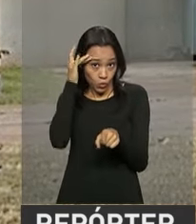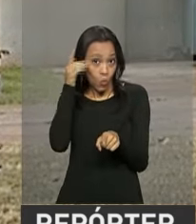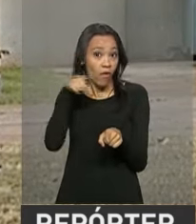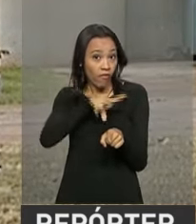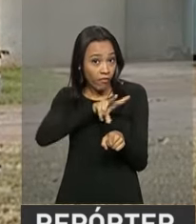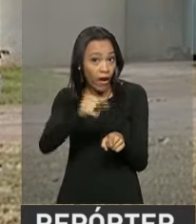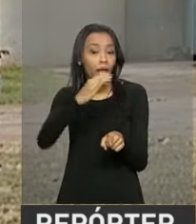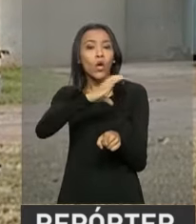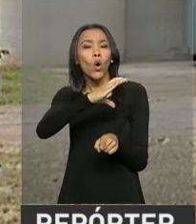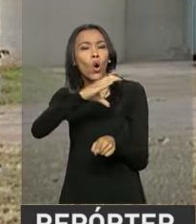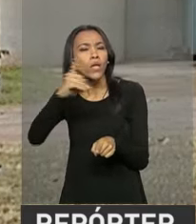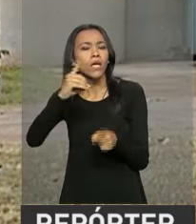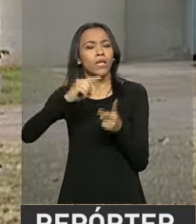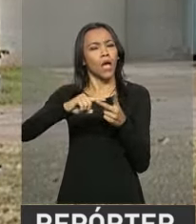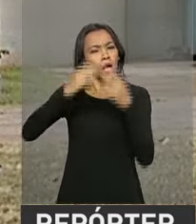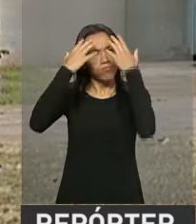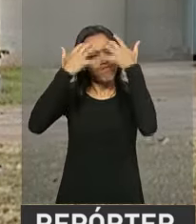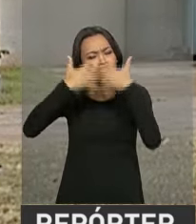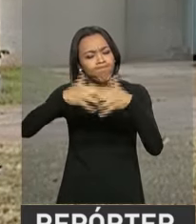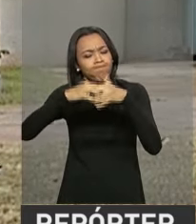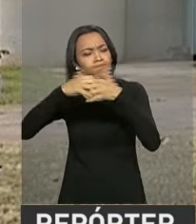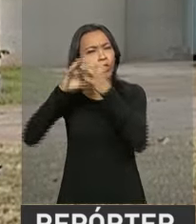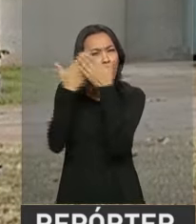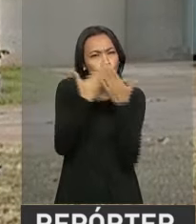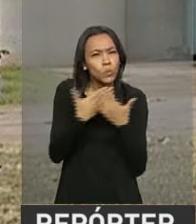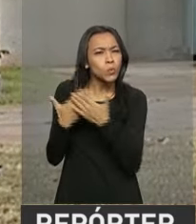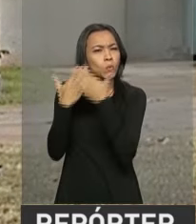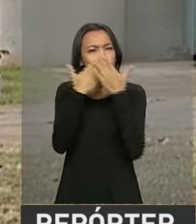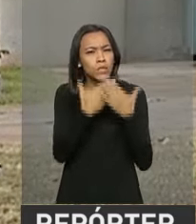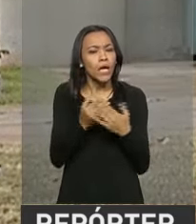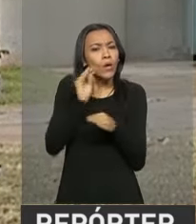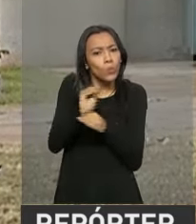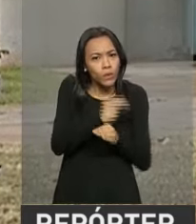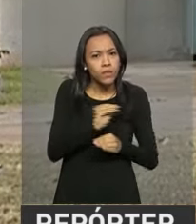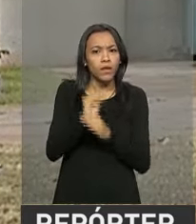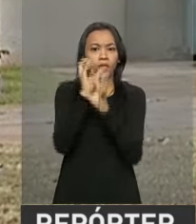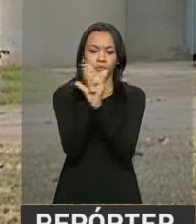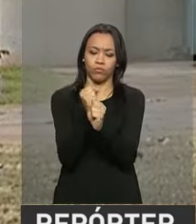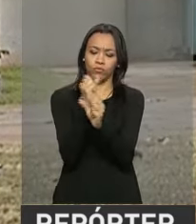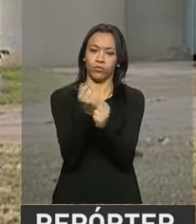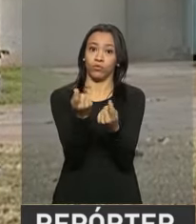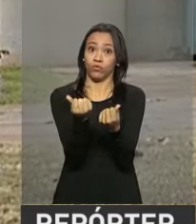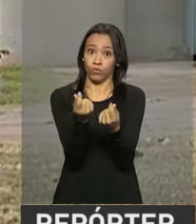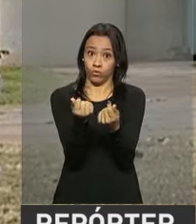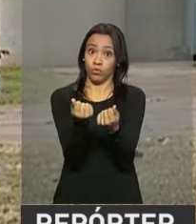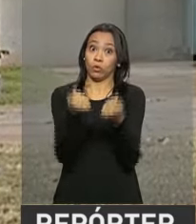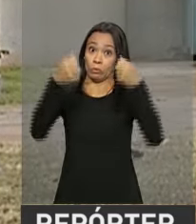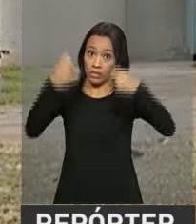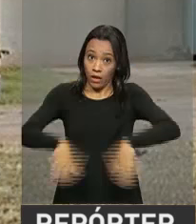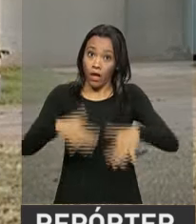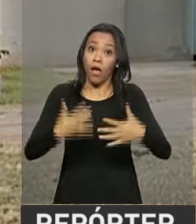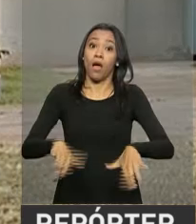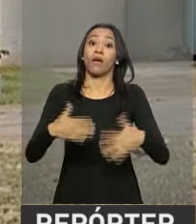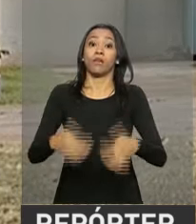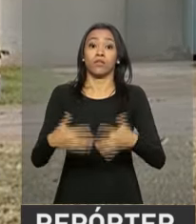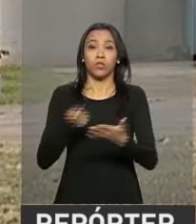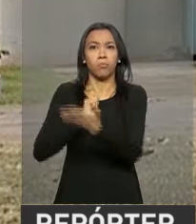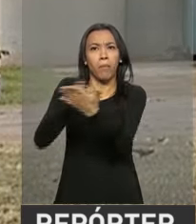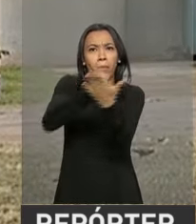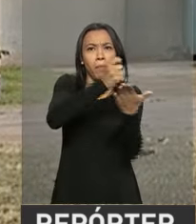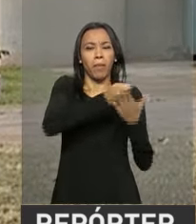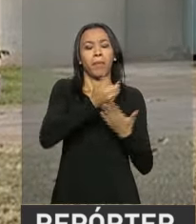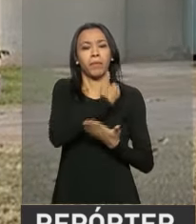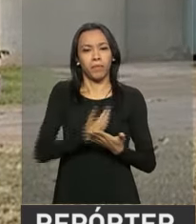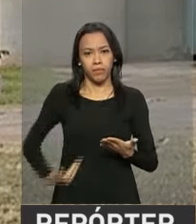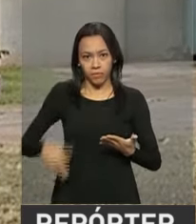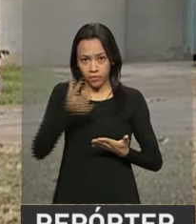coordenar, de fazer uma análise das contas públicas, cuidar das contas públicas, fazer uma análise dos gastos, das despesas